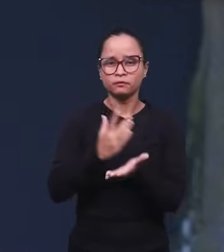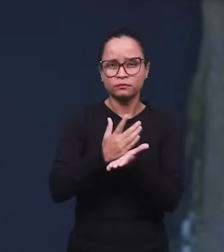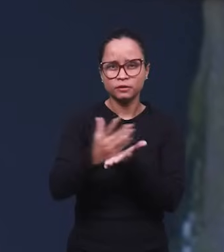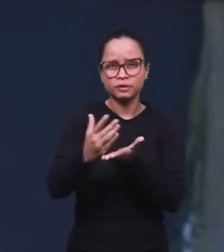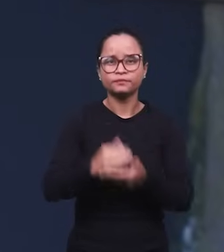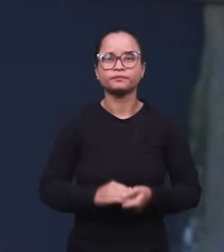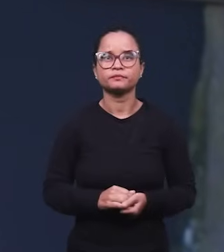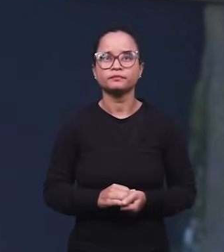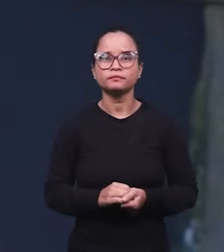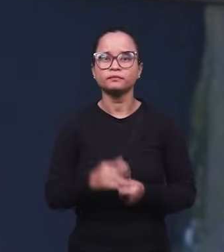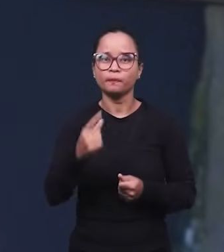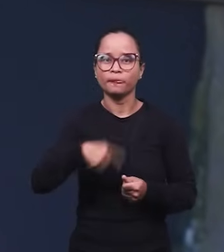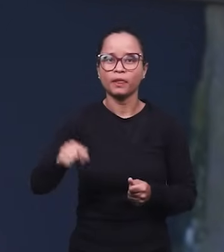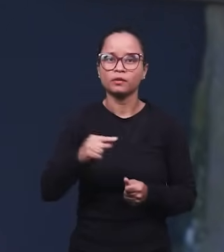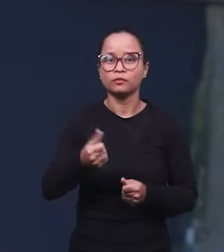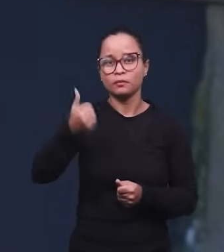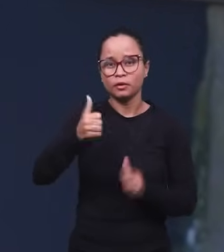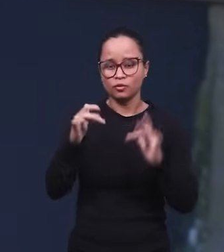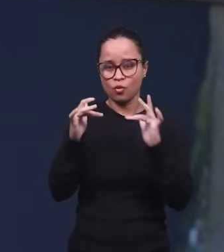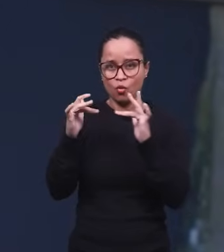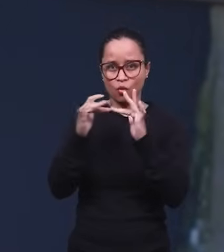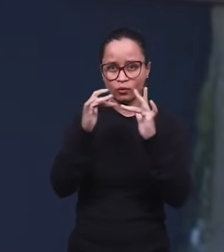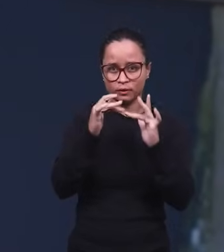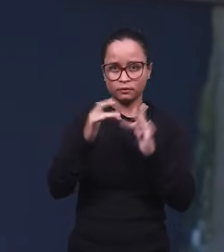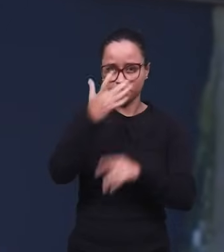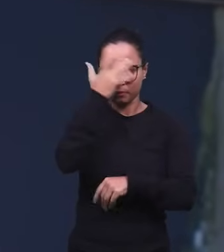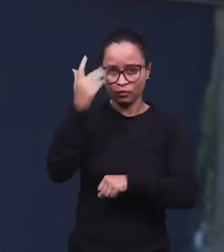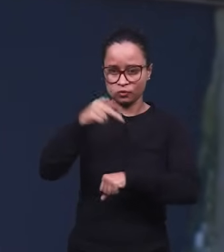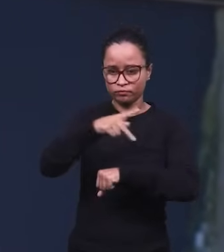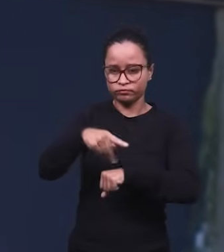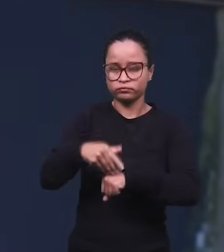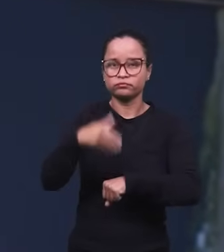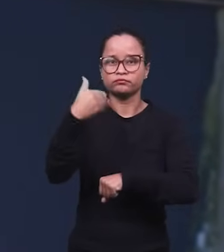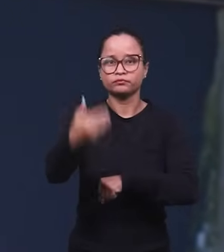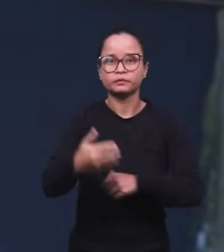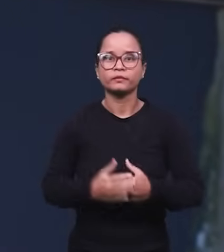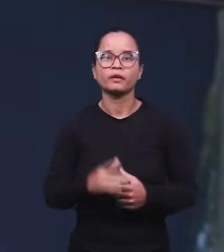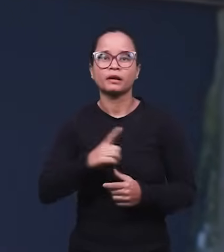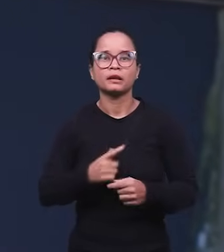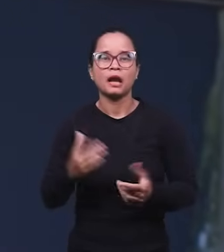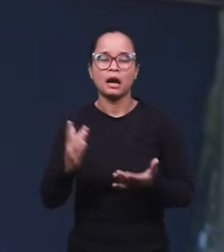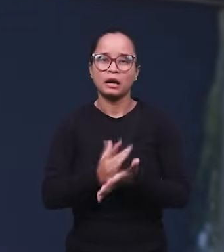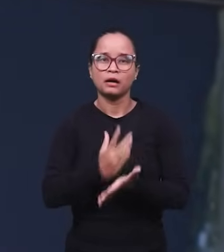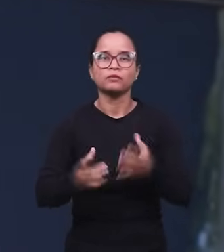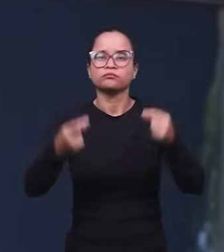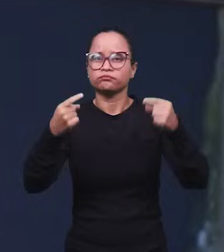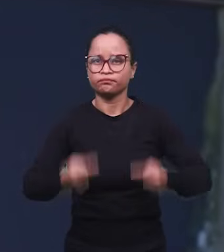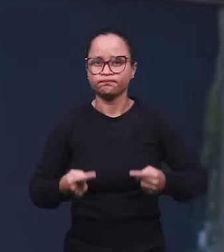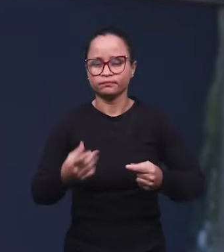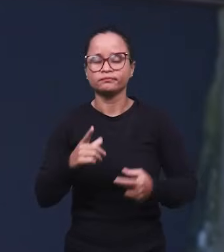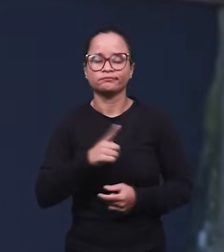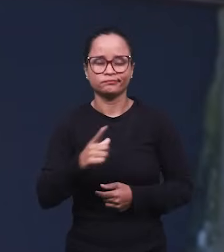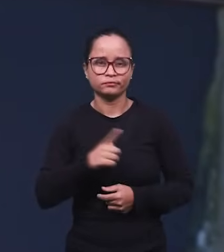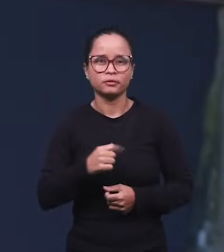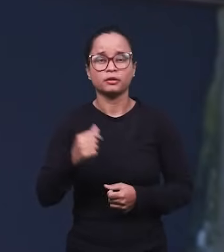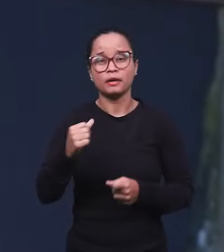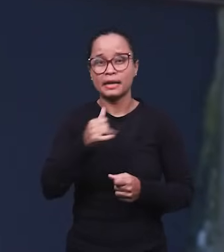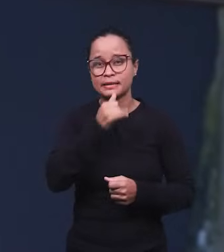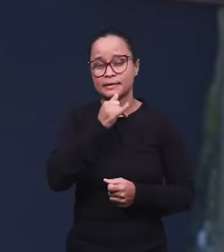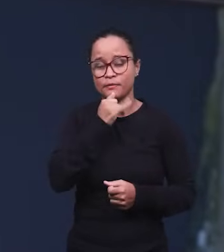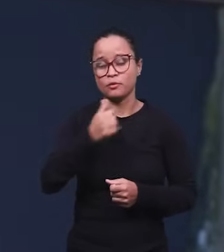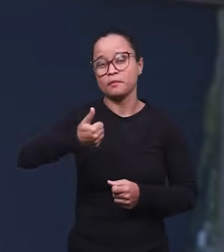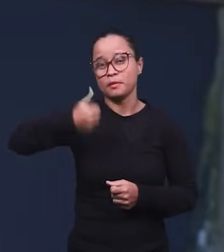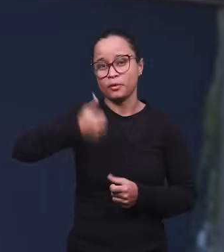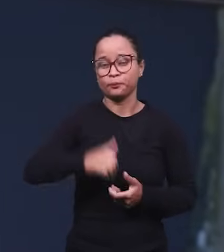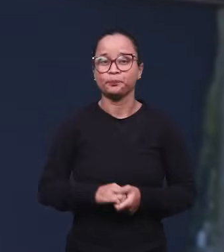quando tivemos nosso primeiro contato, né, com o pessoal do exterior, nós já tivemos ali alguns desafios. Por exemplo, o primeiro deles